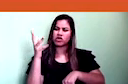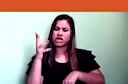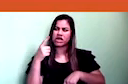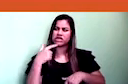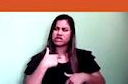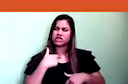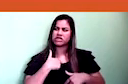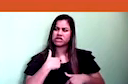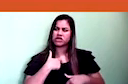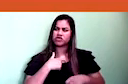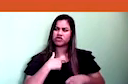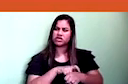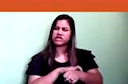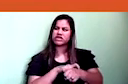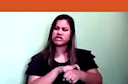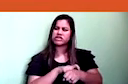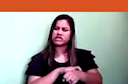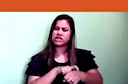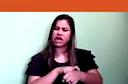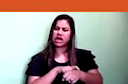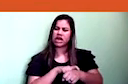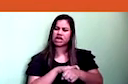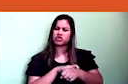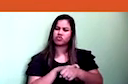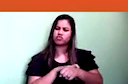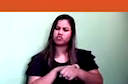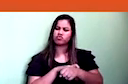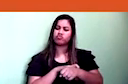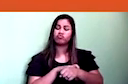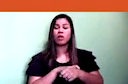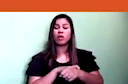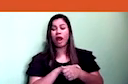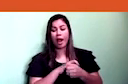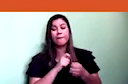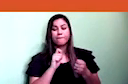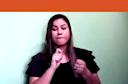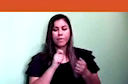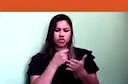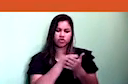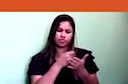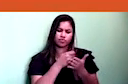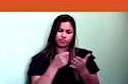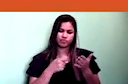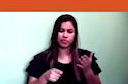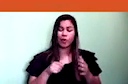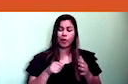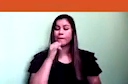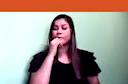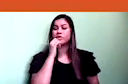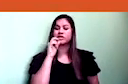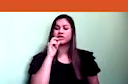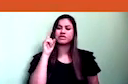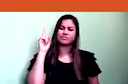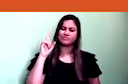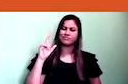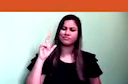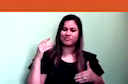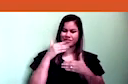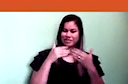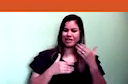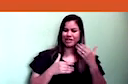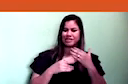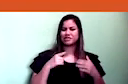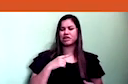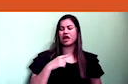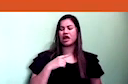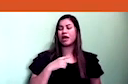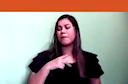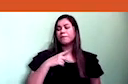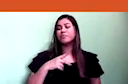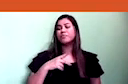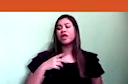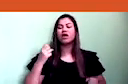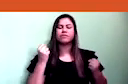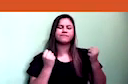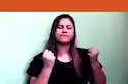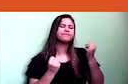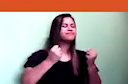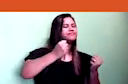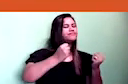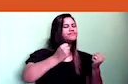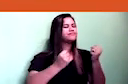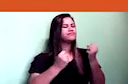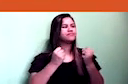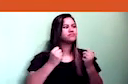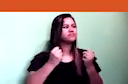situação. Aqui o exemplo, né, que está posto é: um motorista me xingou no trânsito. Aí analise a sua